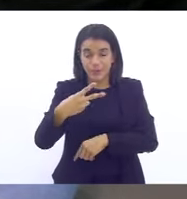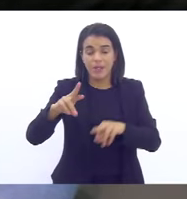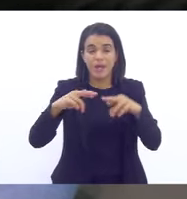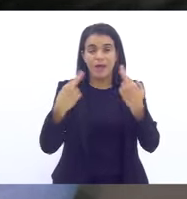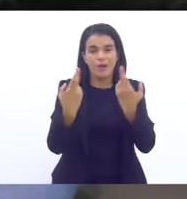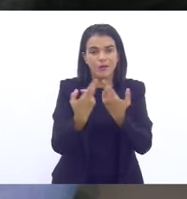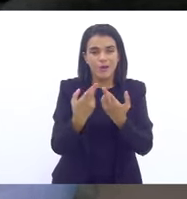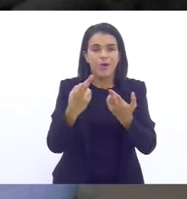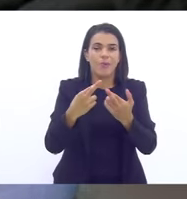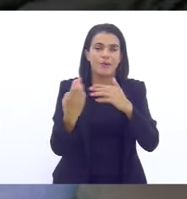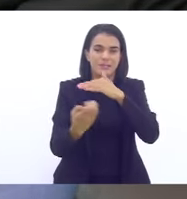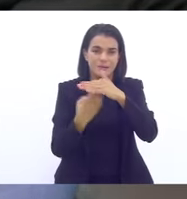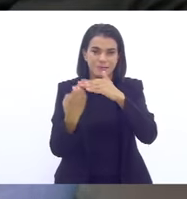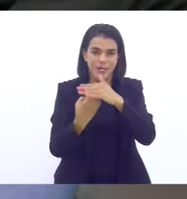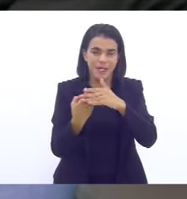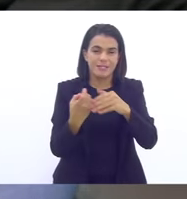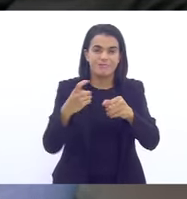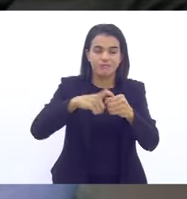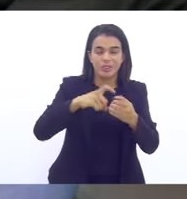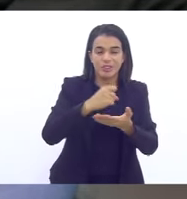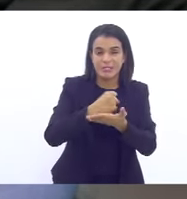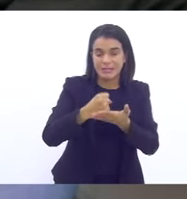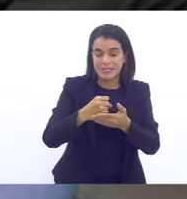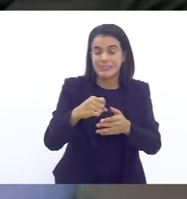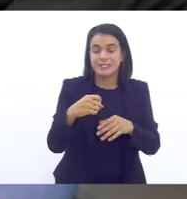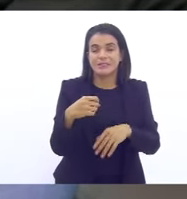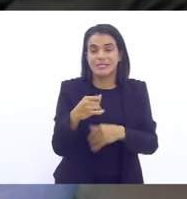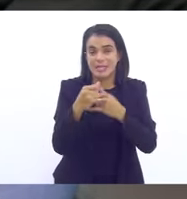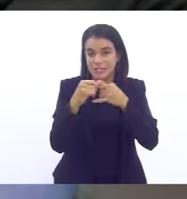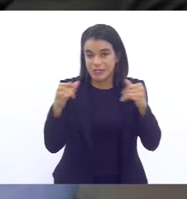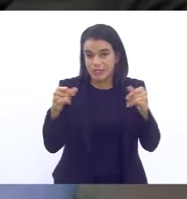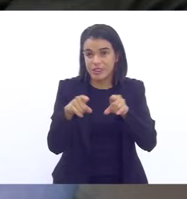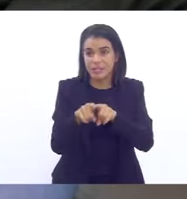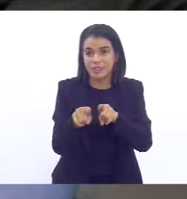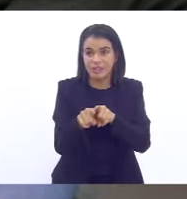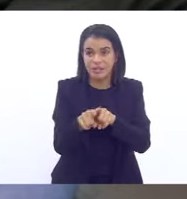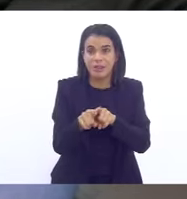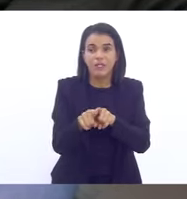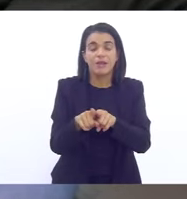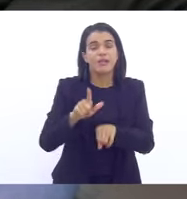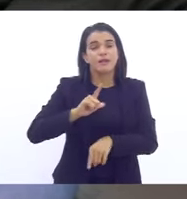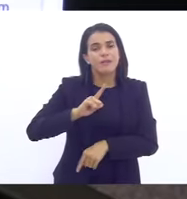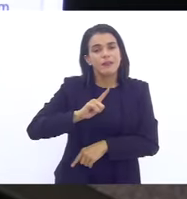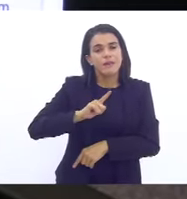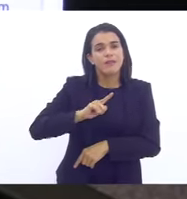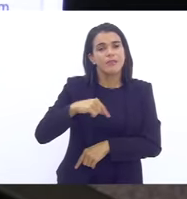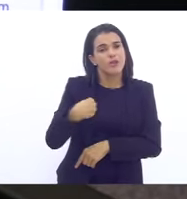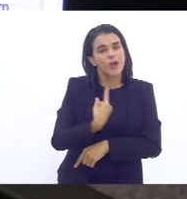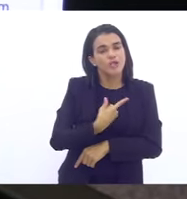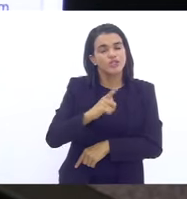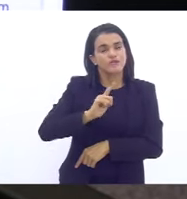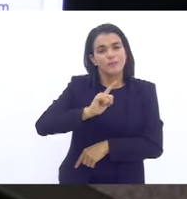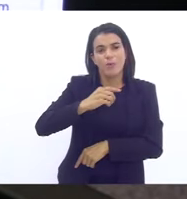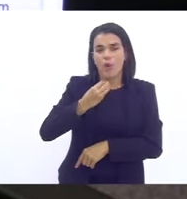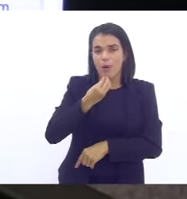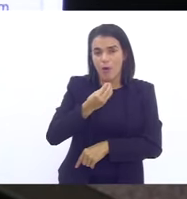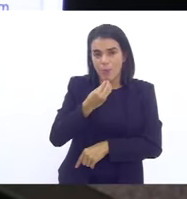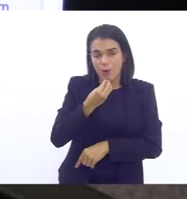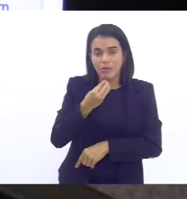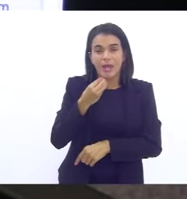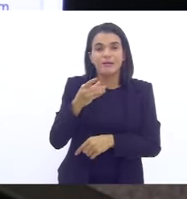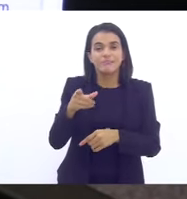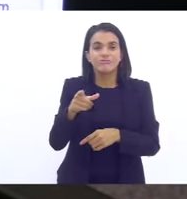energia, uma terceira reunião também de apresentação do plano de contingência. Tivemos a oportunidade de participar do